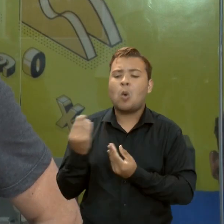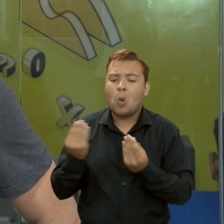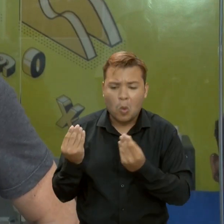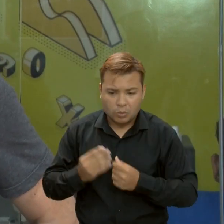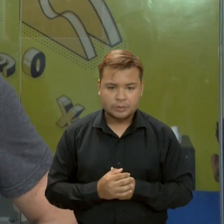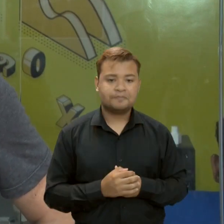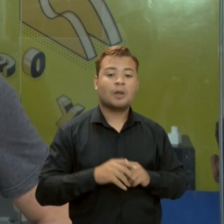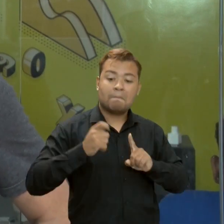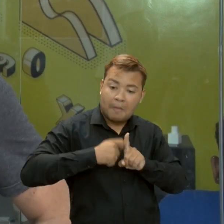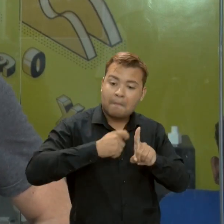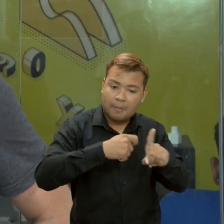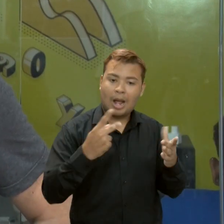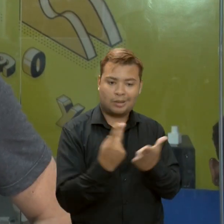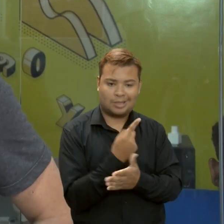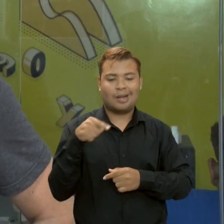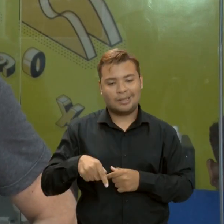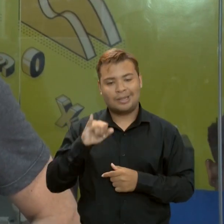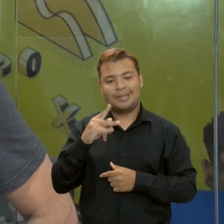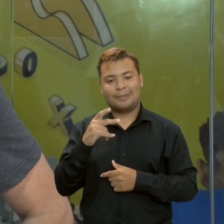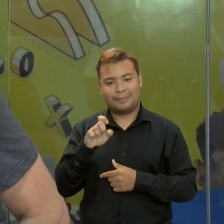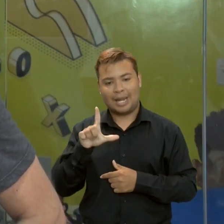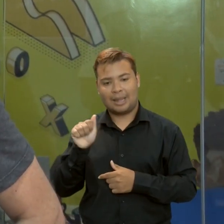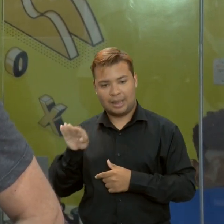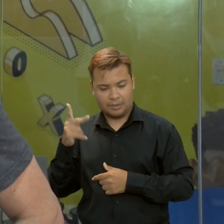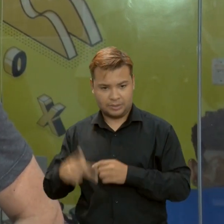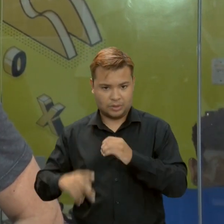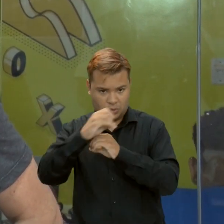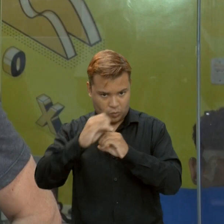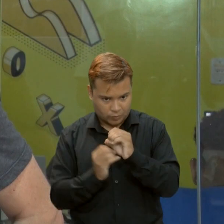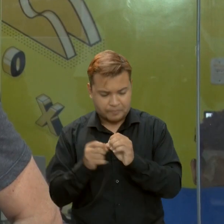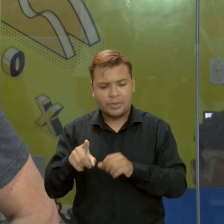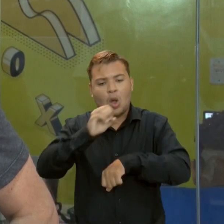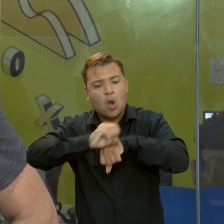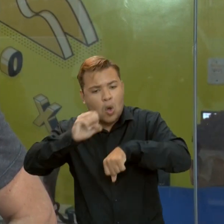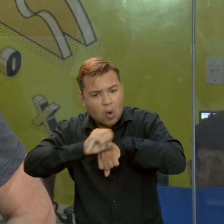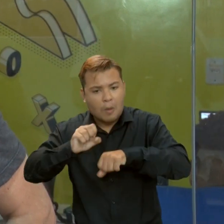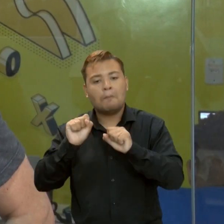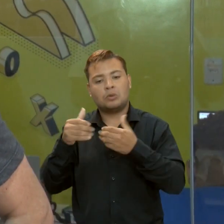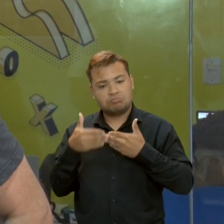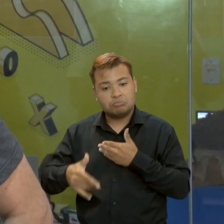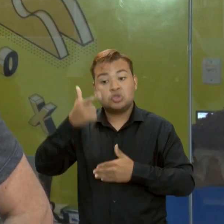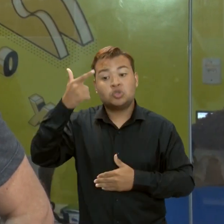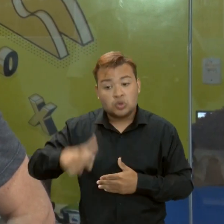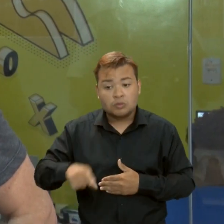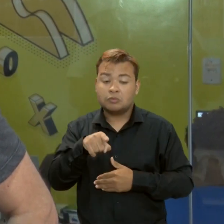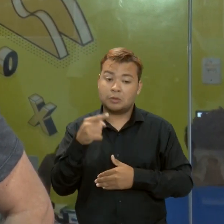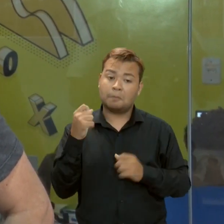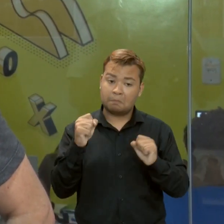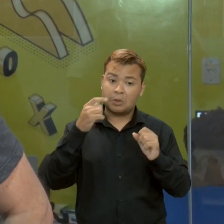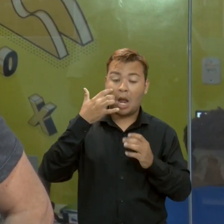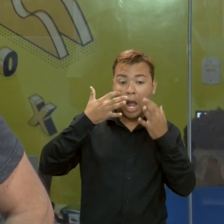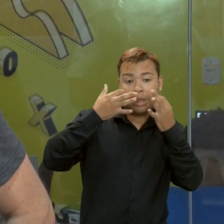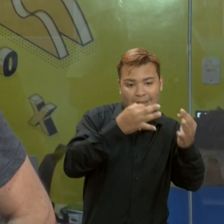ocorrem mensalmente aqui no IPLab, na Universidade Federal de Goiás. Essa oficina, ela pode ser que ela aconteça novamente, então você pode ficar atento no